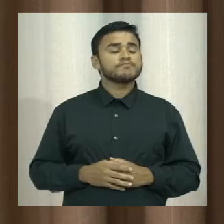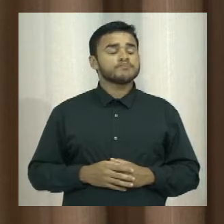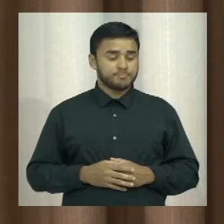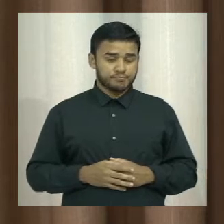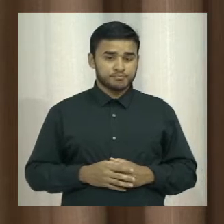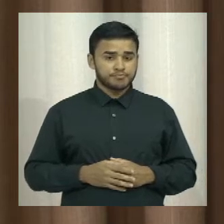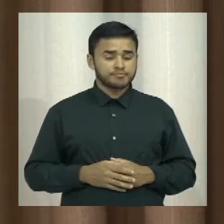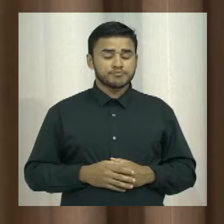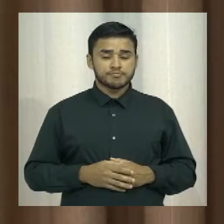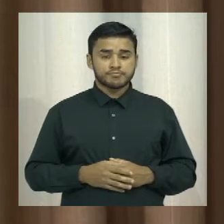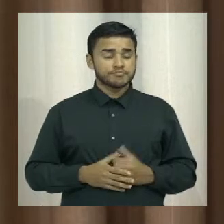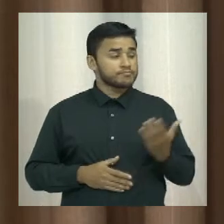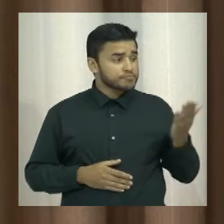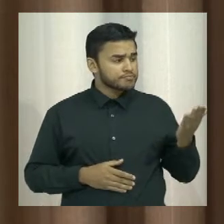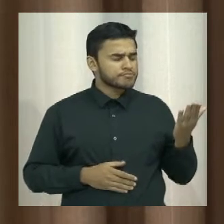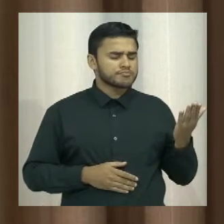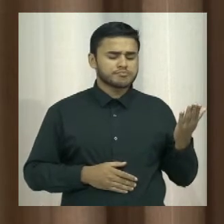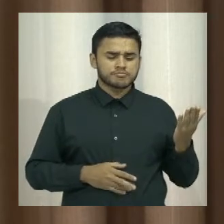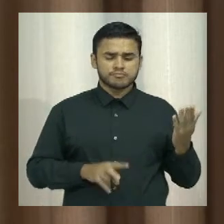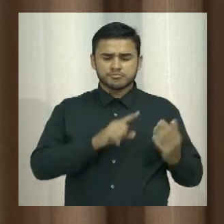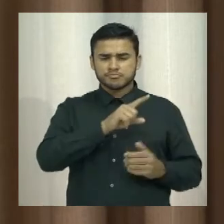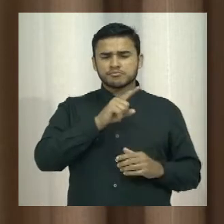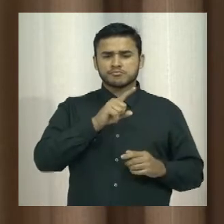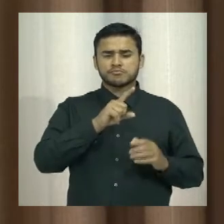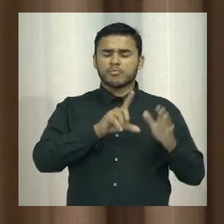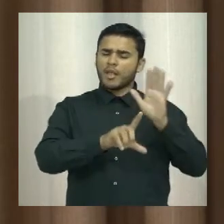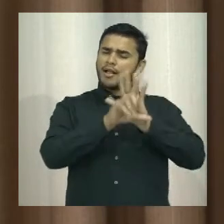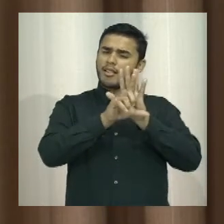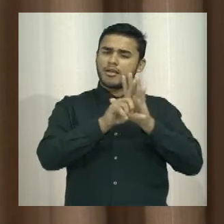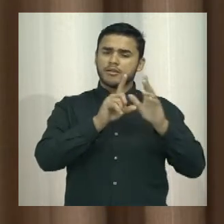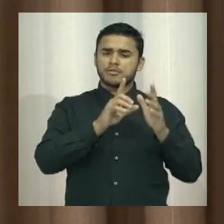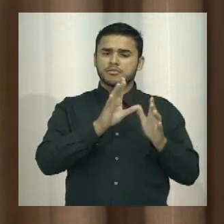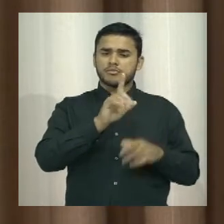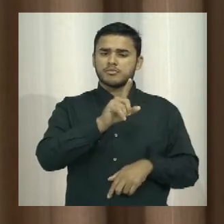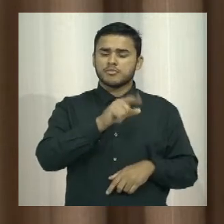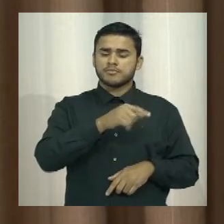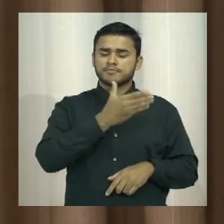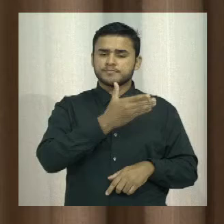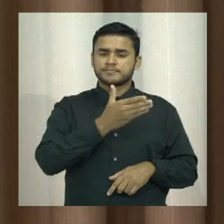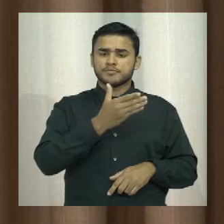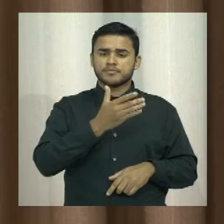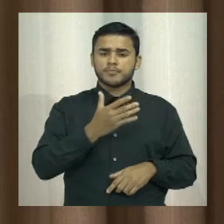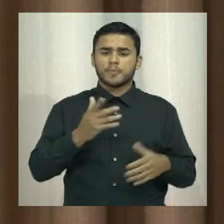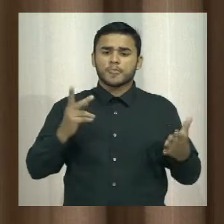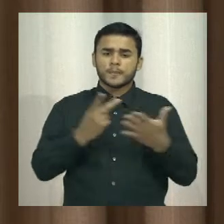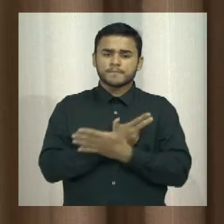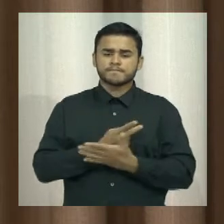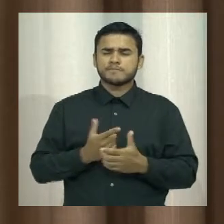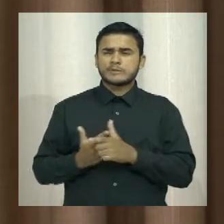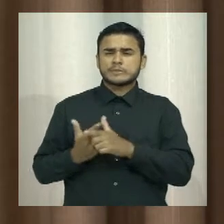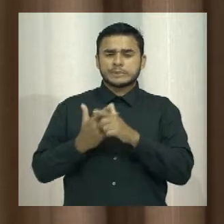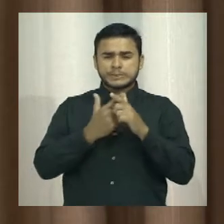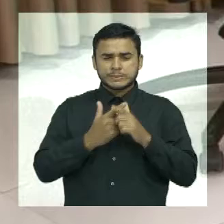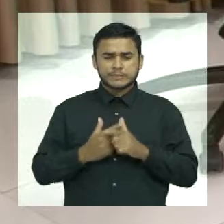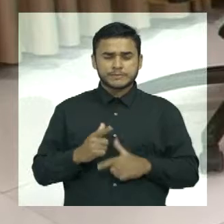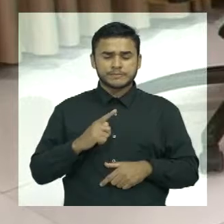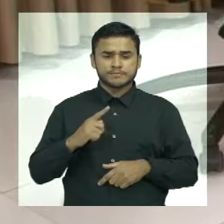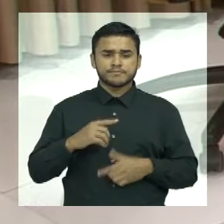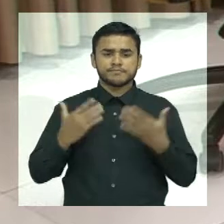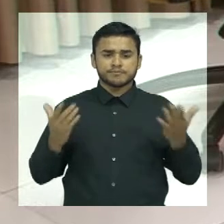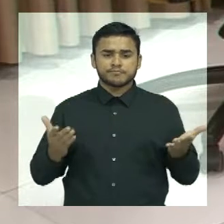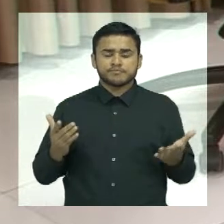lei em si é apresentar a questão dos males causados pelo aborto. Antes mesmo que o doutor João possa